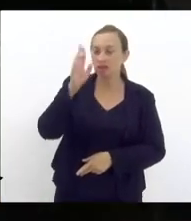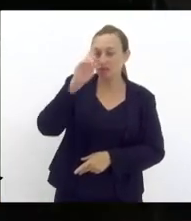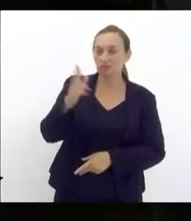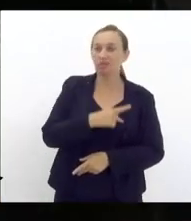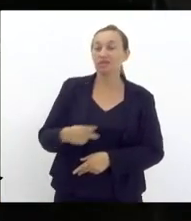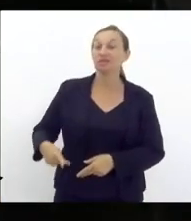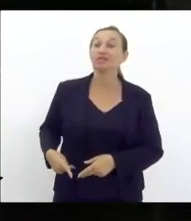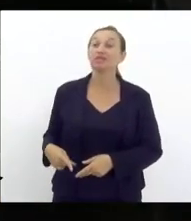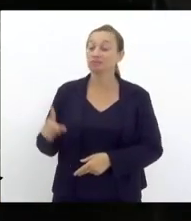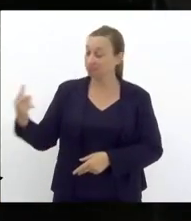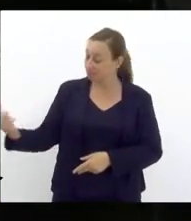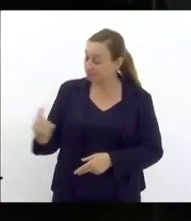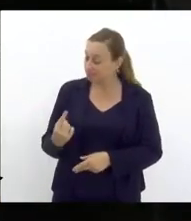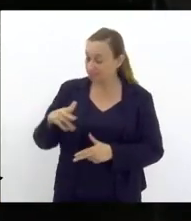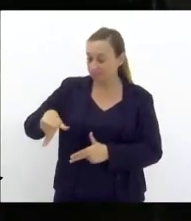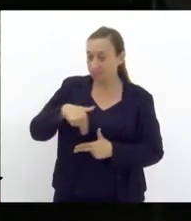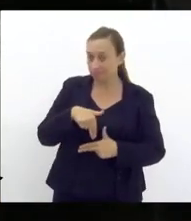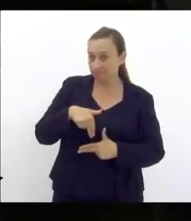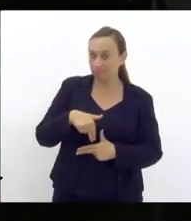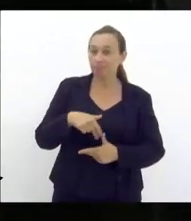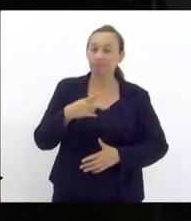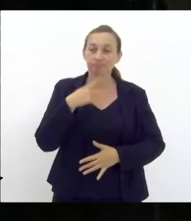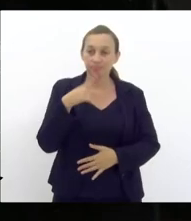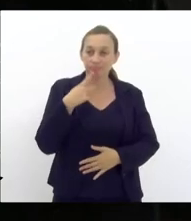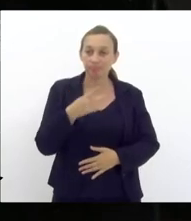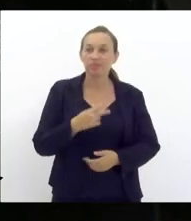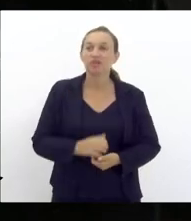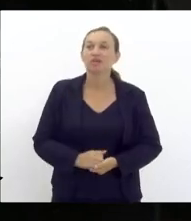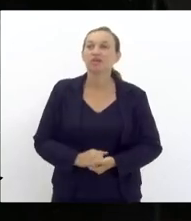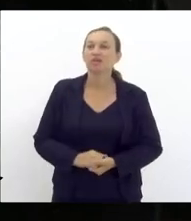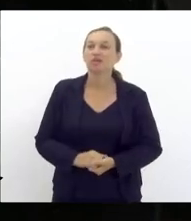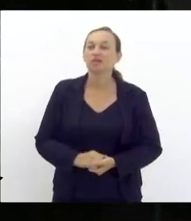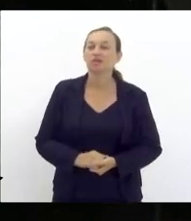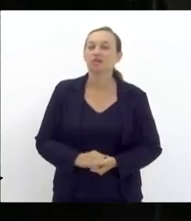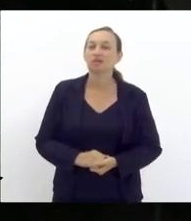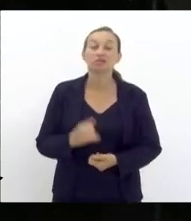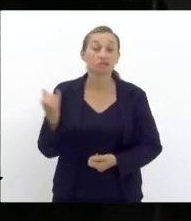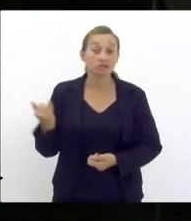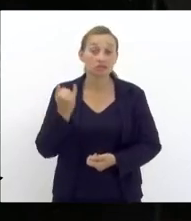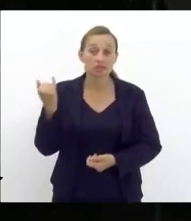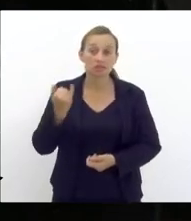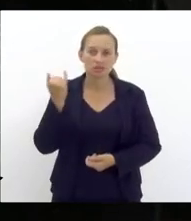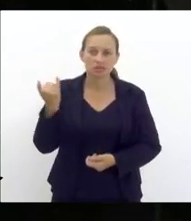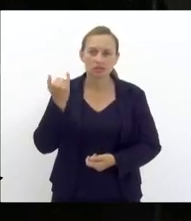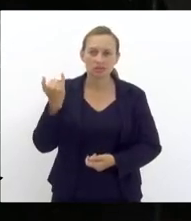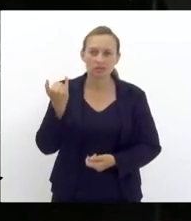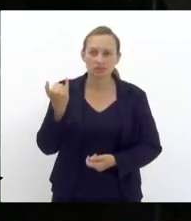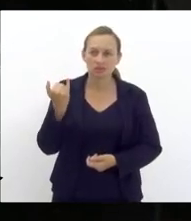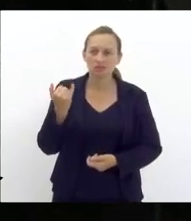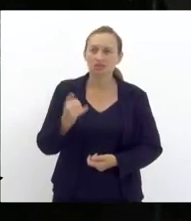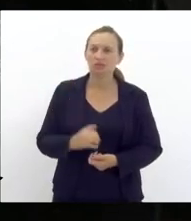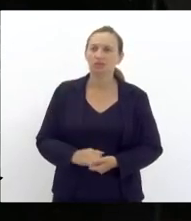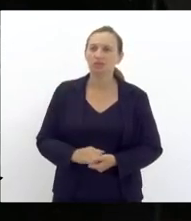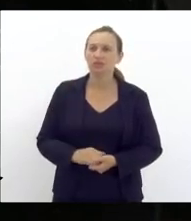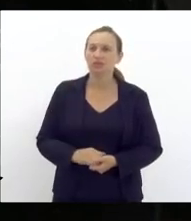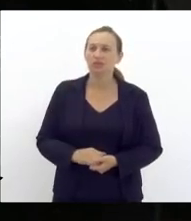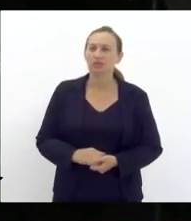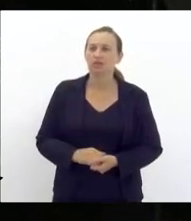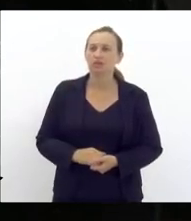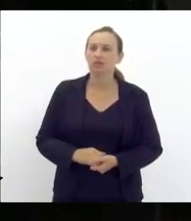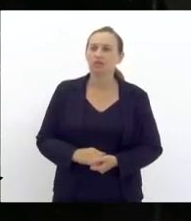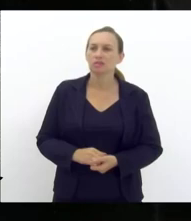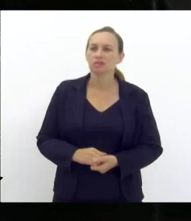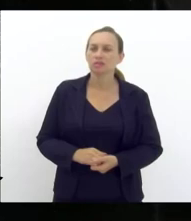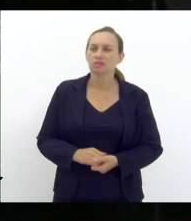presidente eu venho A Tribuna aqui hoje para ressaltar o quão importante é a tomada do protagonismo no Brasil